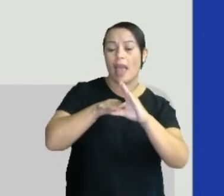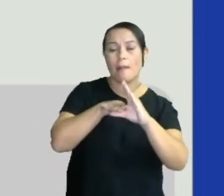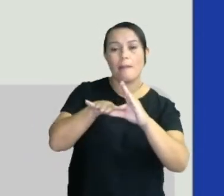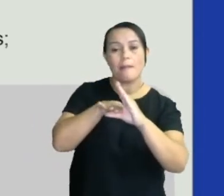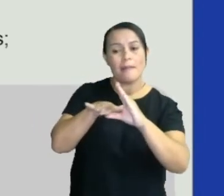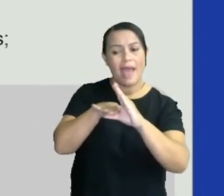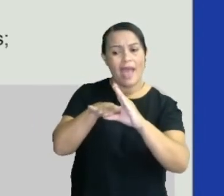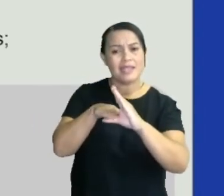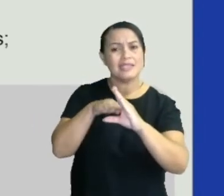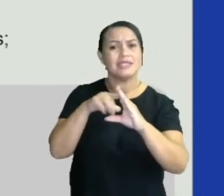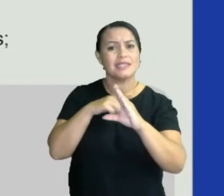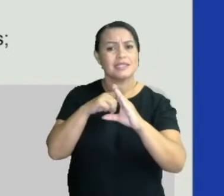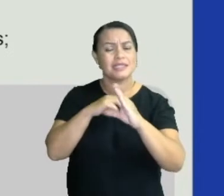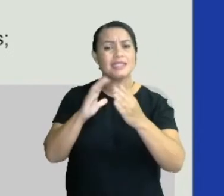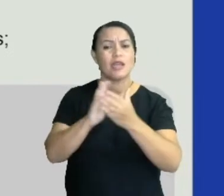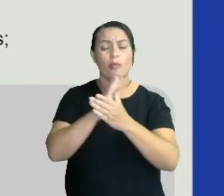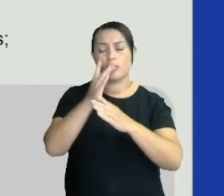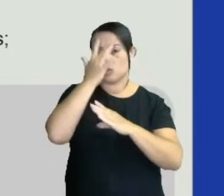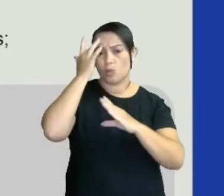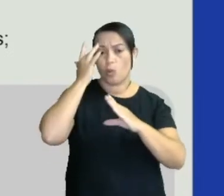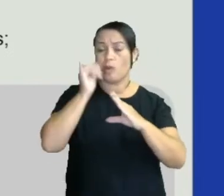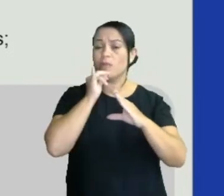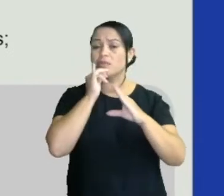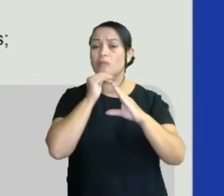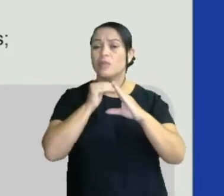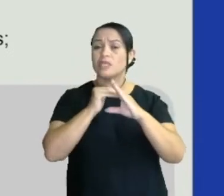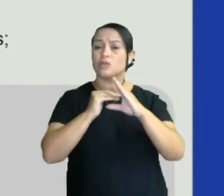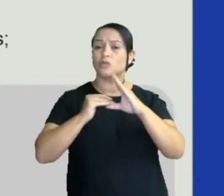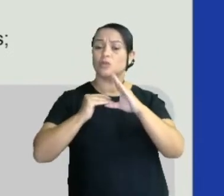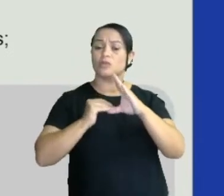os demais. Então, outras